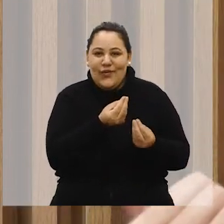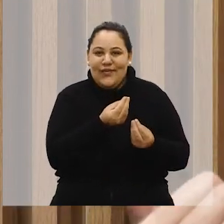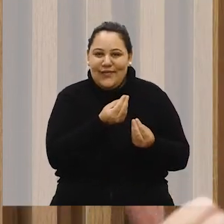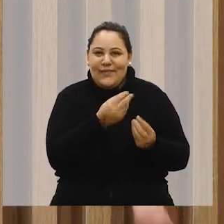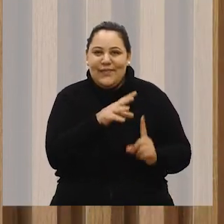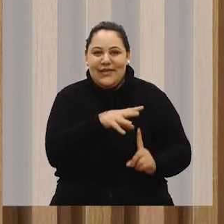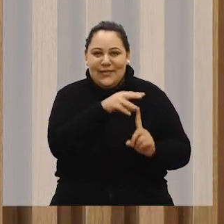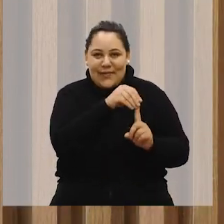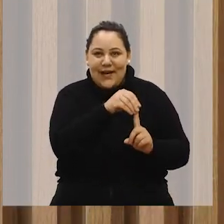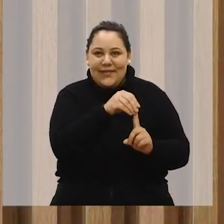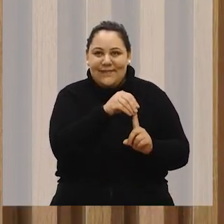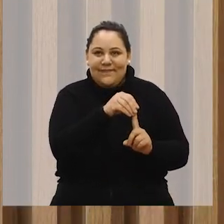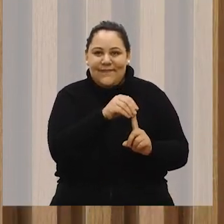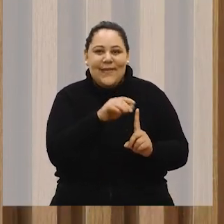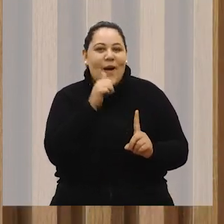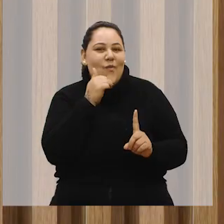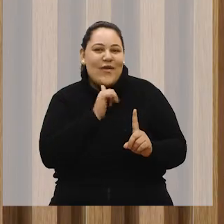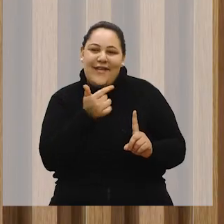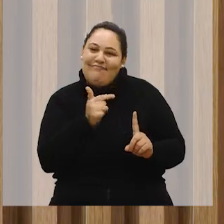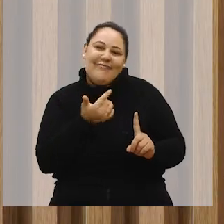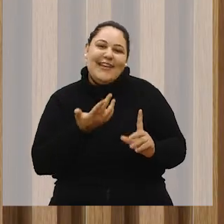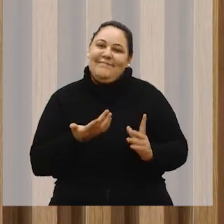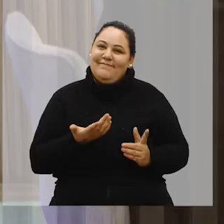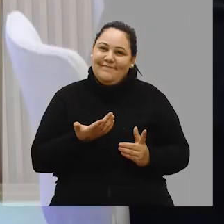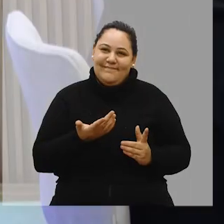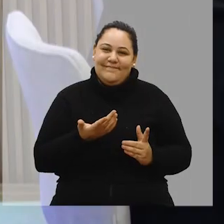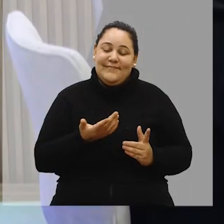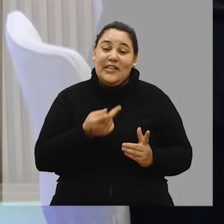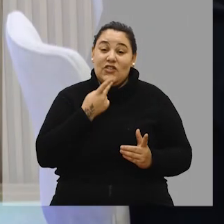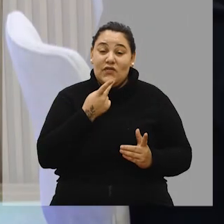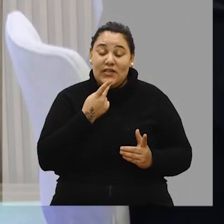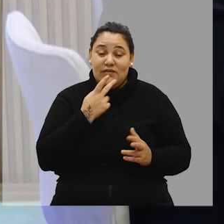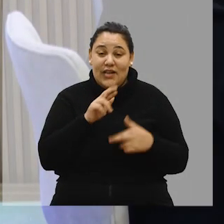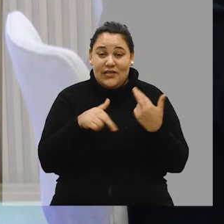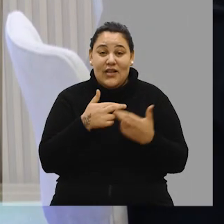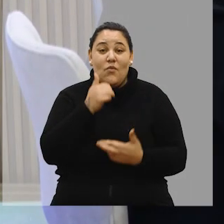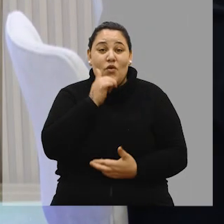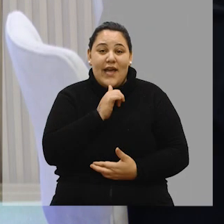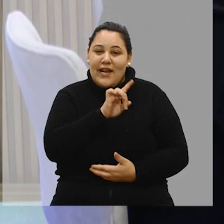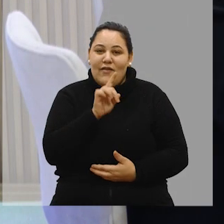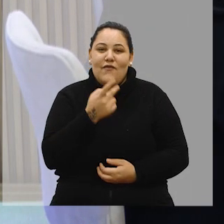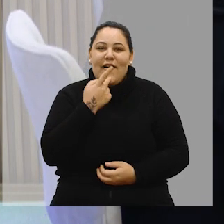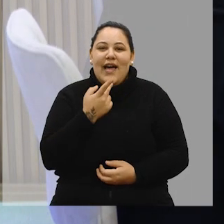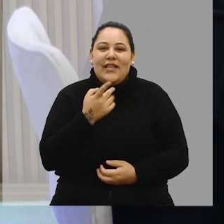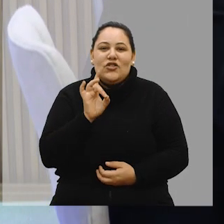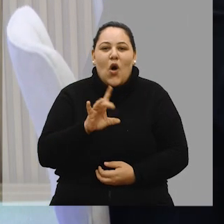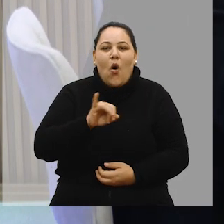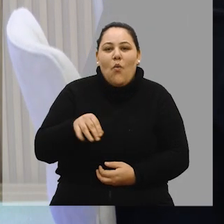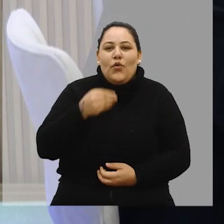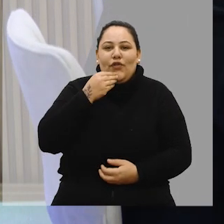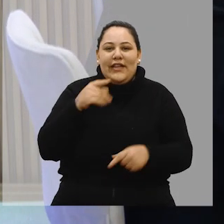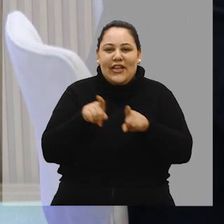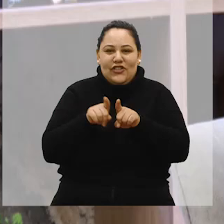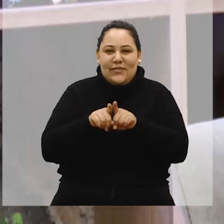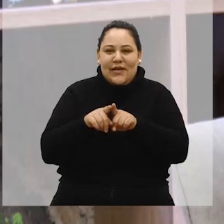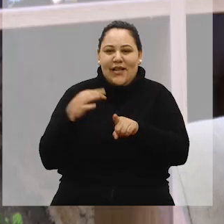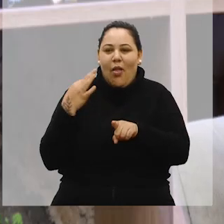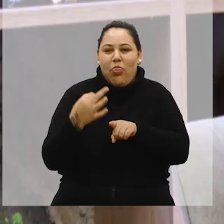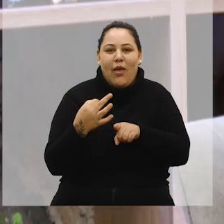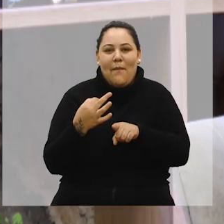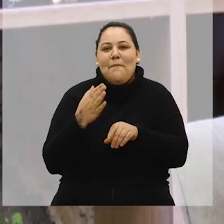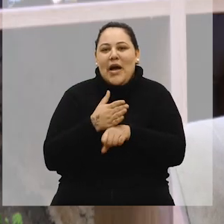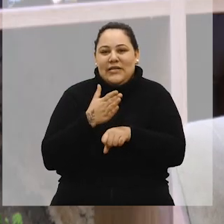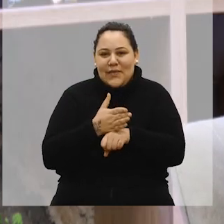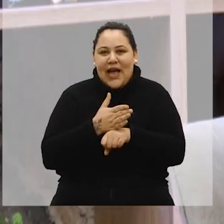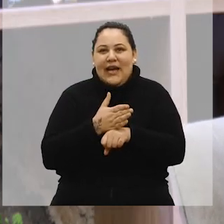não têm esse espaço de referência. E quando a gente fala nessa questão das mulheres também, a gente não fala só na oportunidade da candidatura. A gente fala